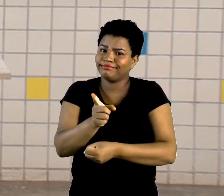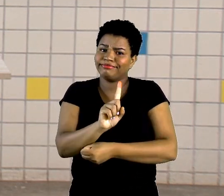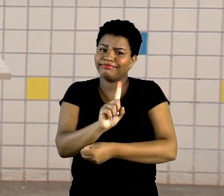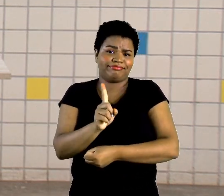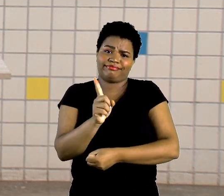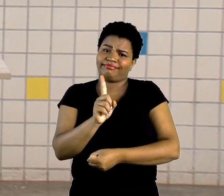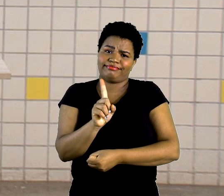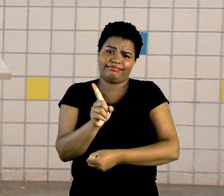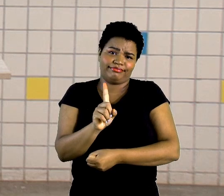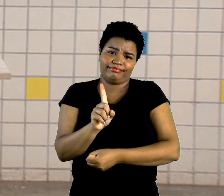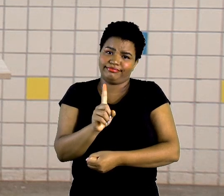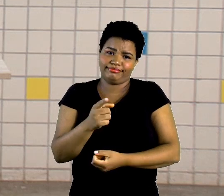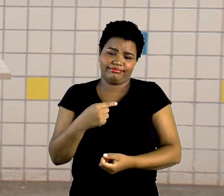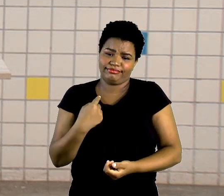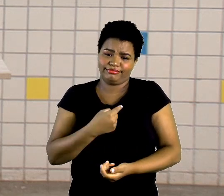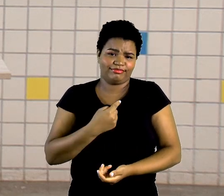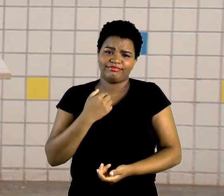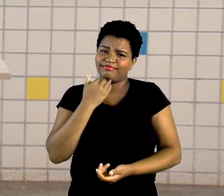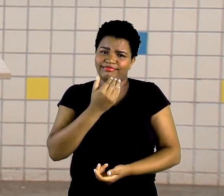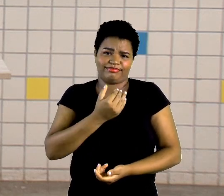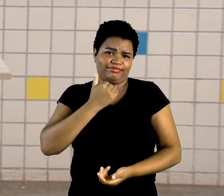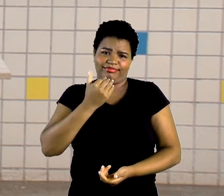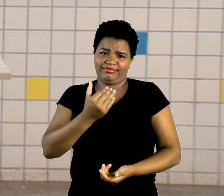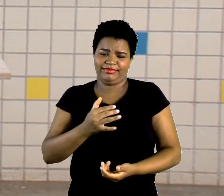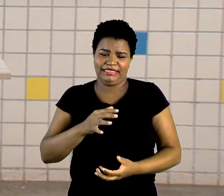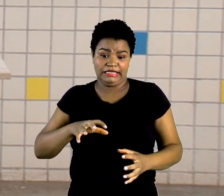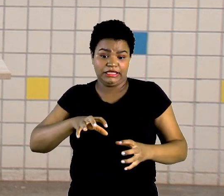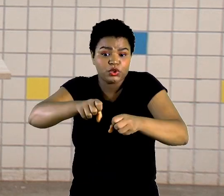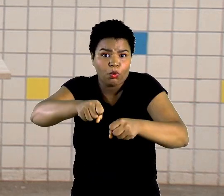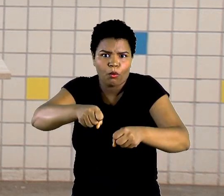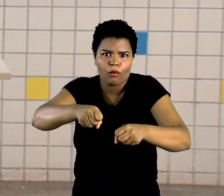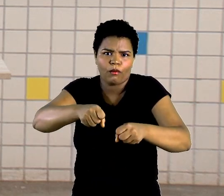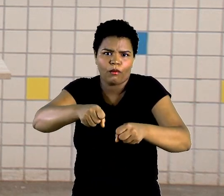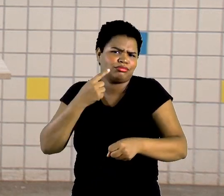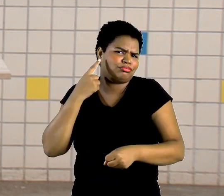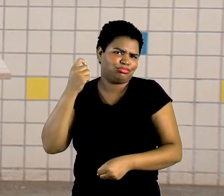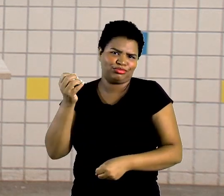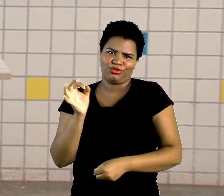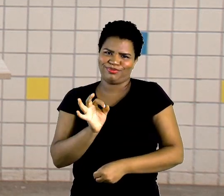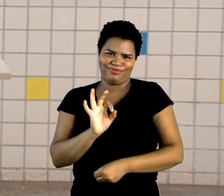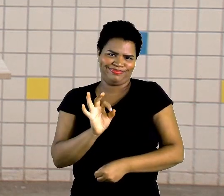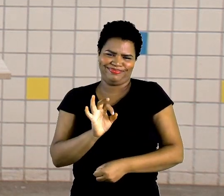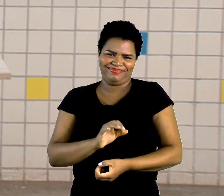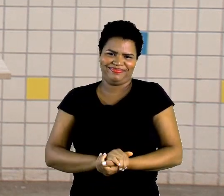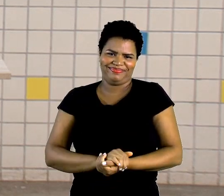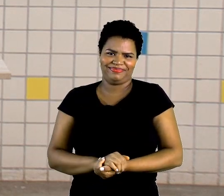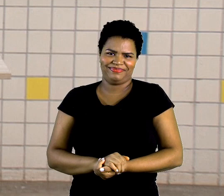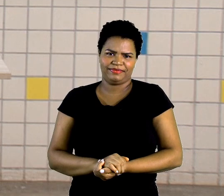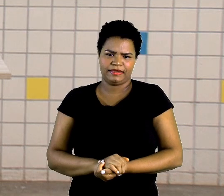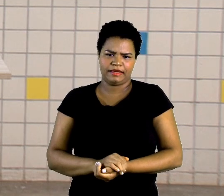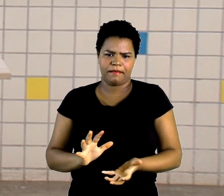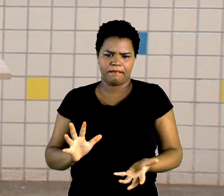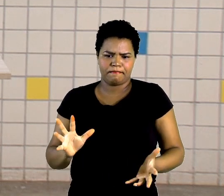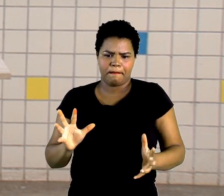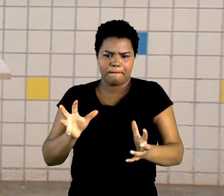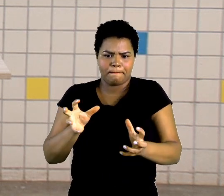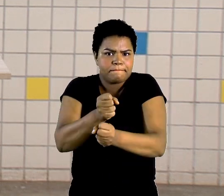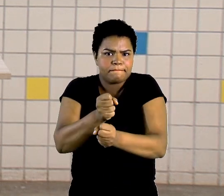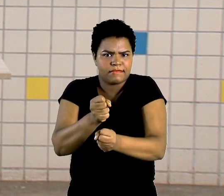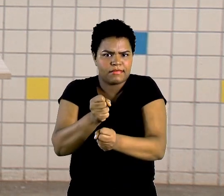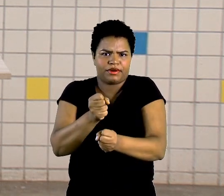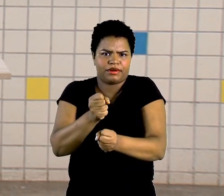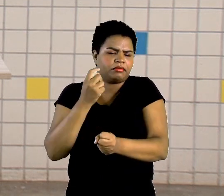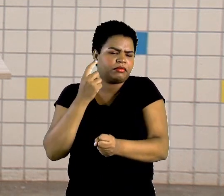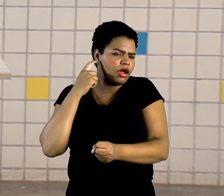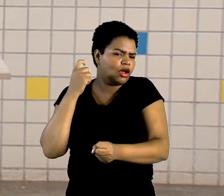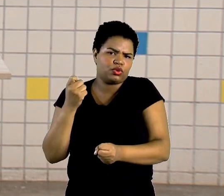Não conseguimos segurar o som, não conseguimos agarrar esse barulho que